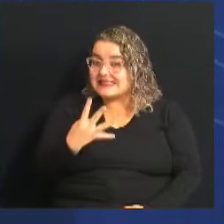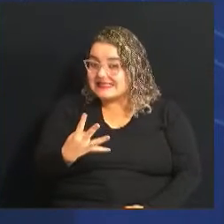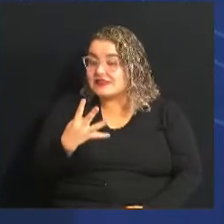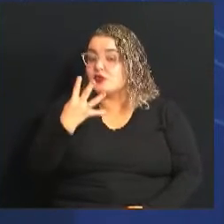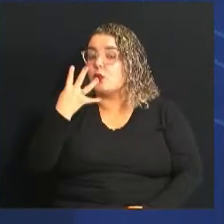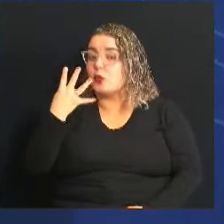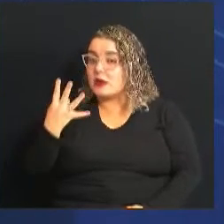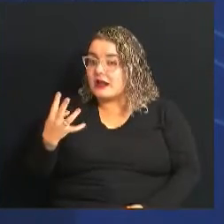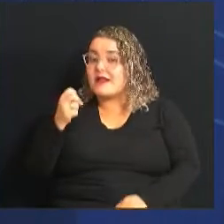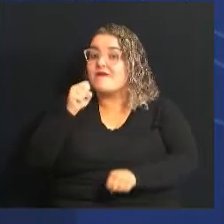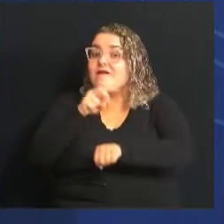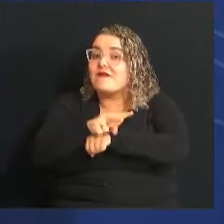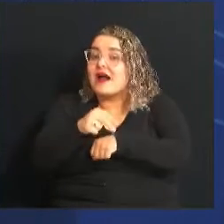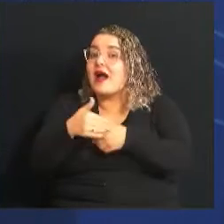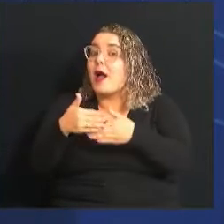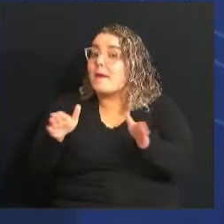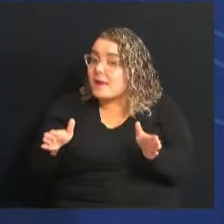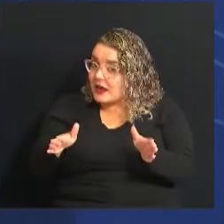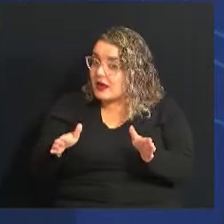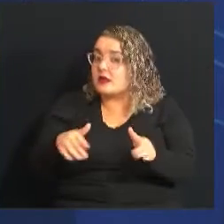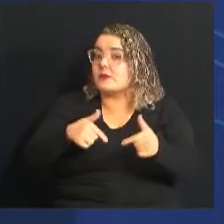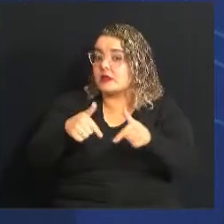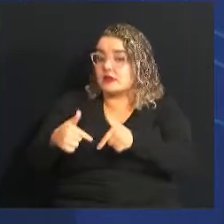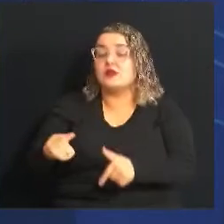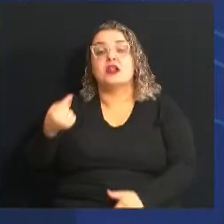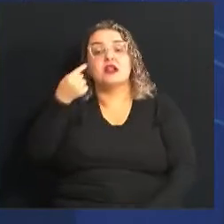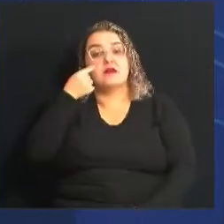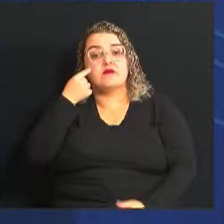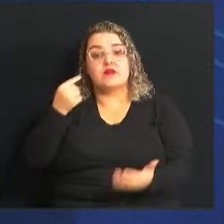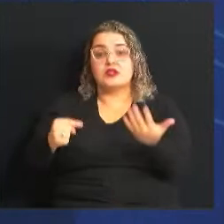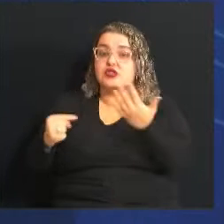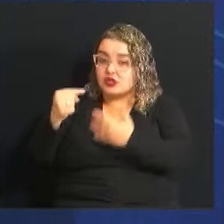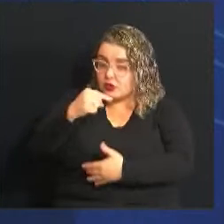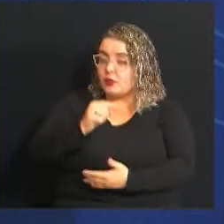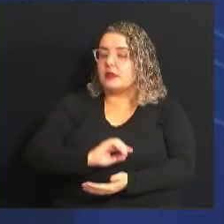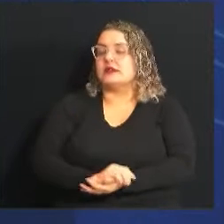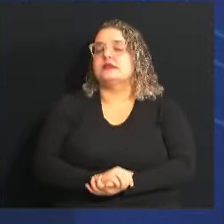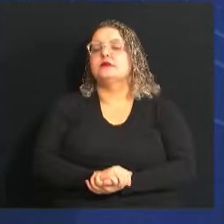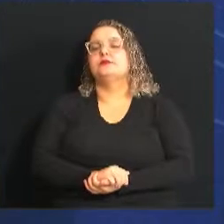344 vagas disponíveis, então confira alguma delas.